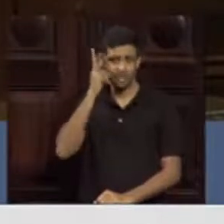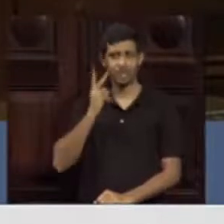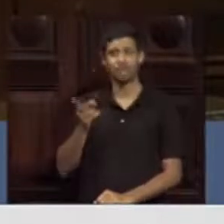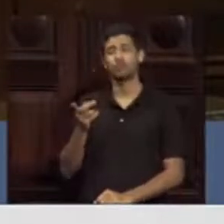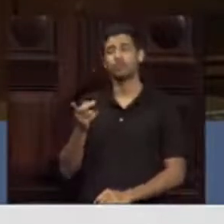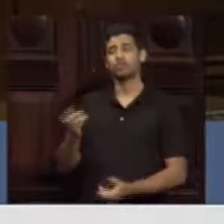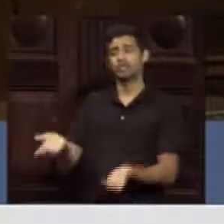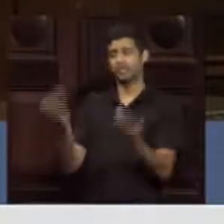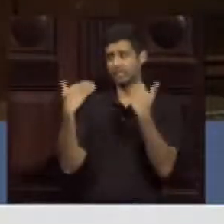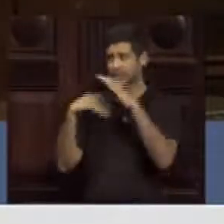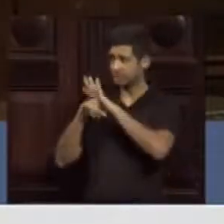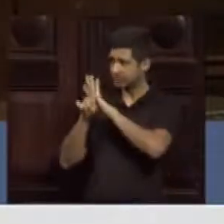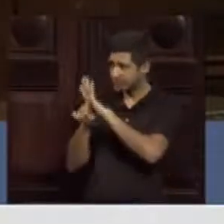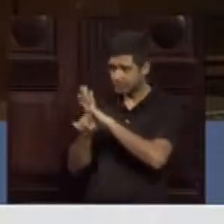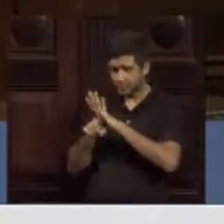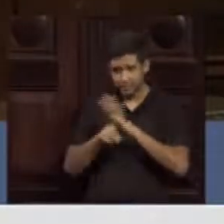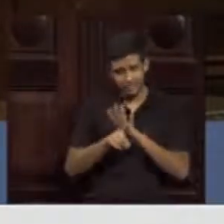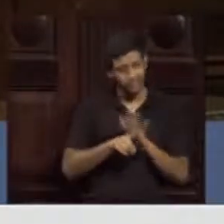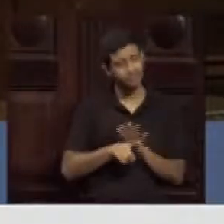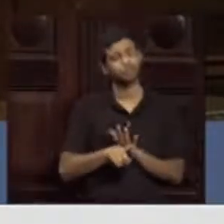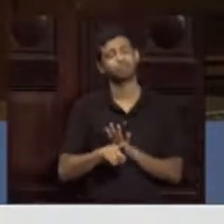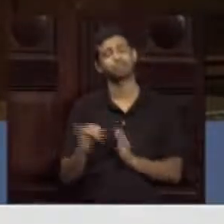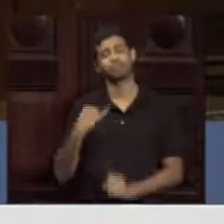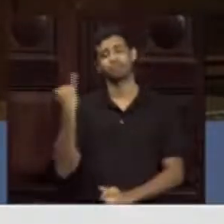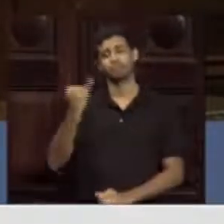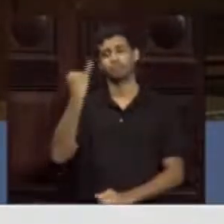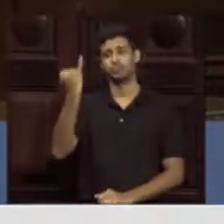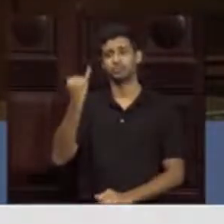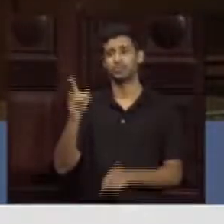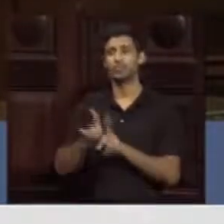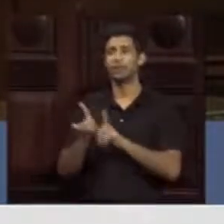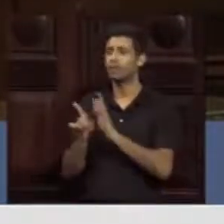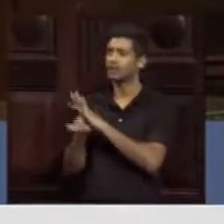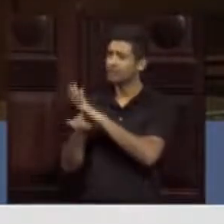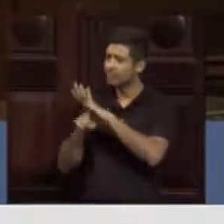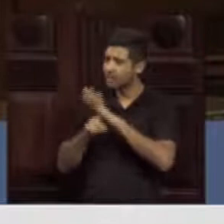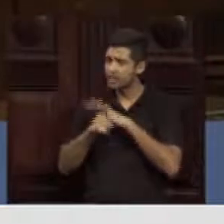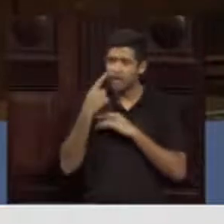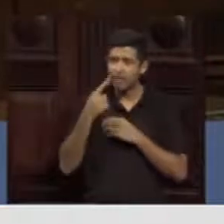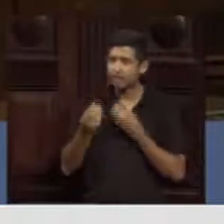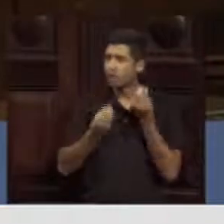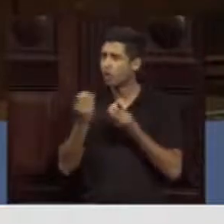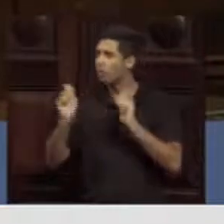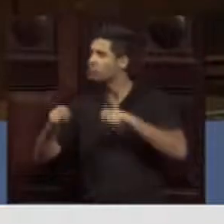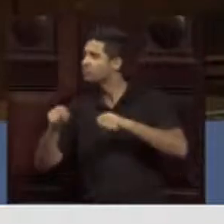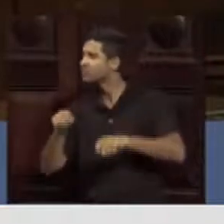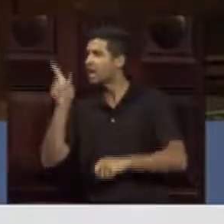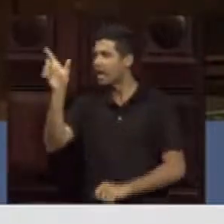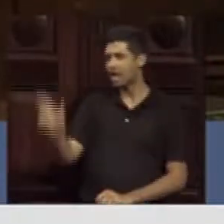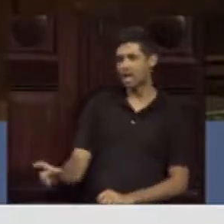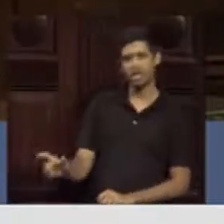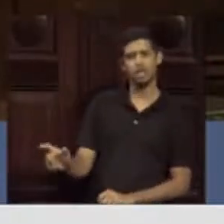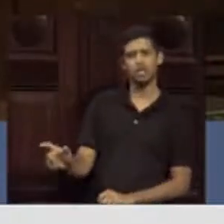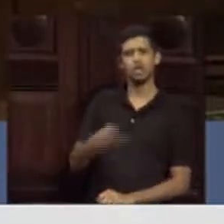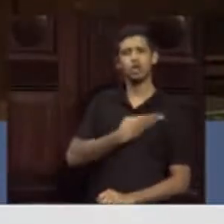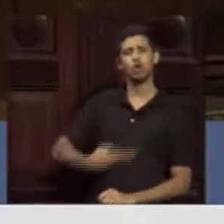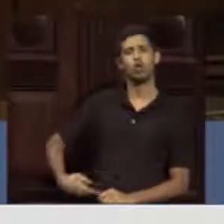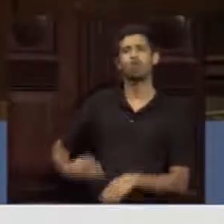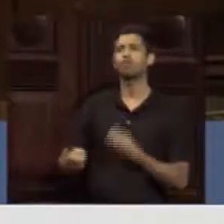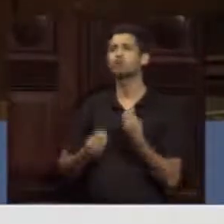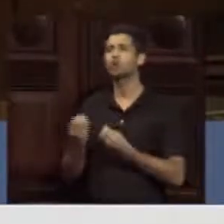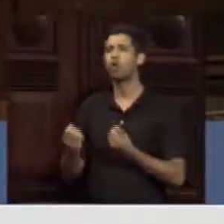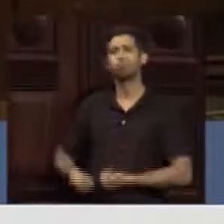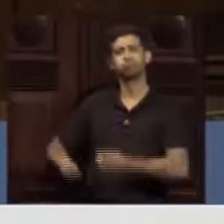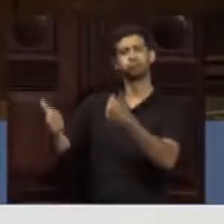analisarem com profundidade essa situação, verificarem se existe capacidade de governo na